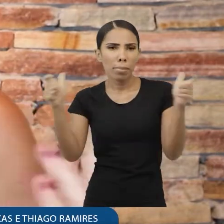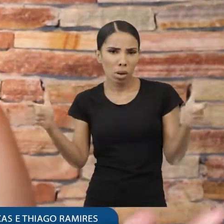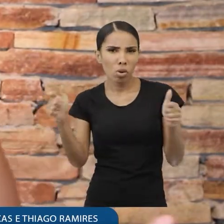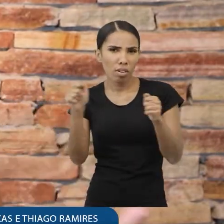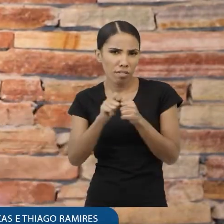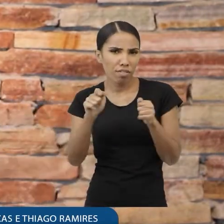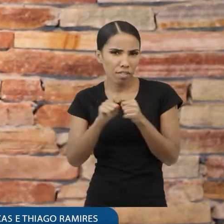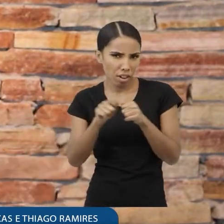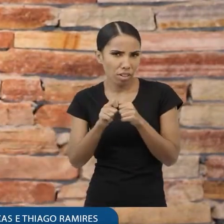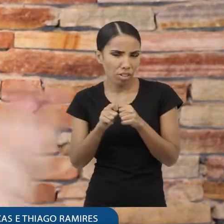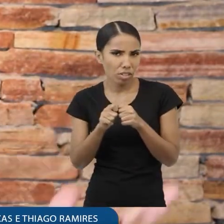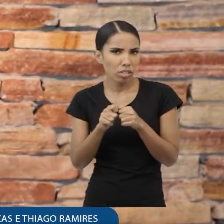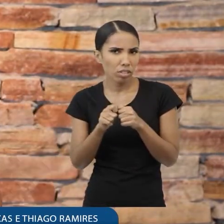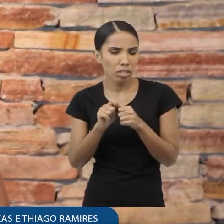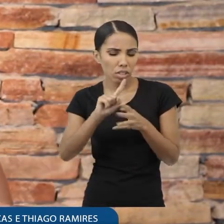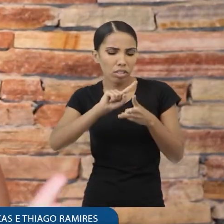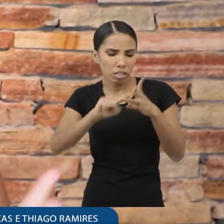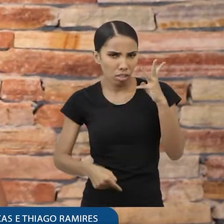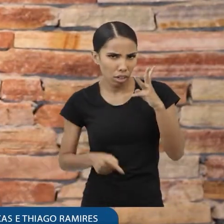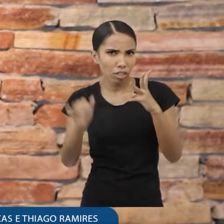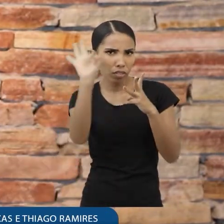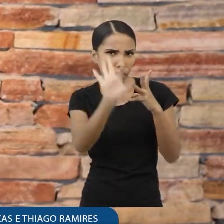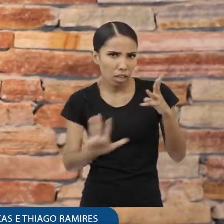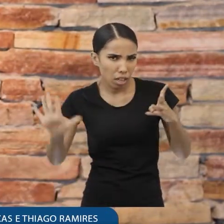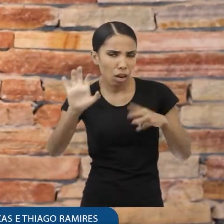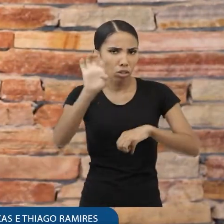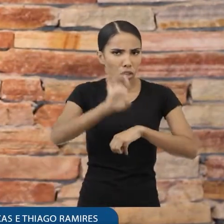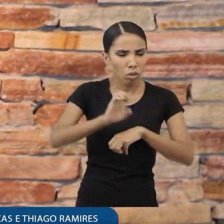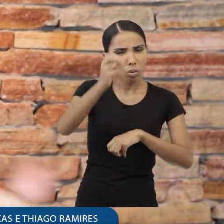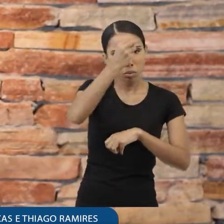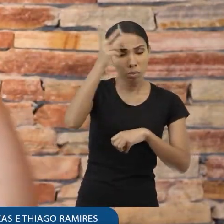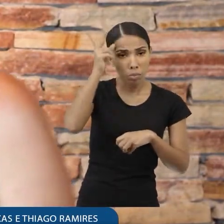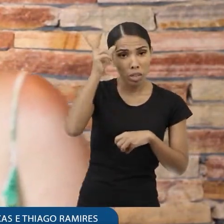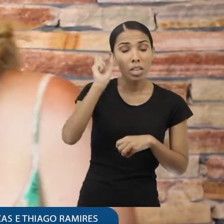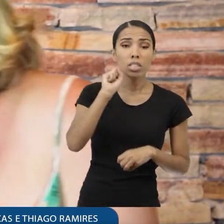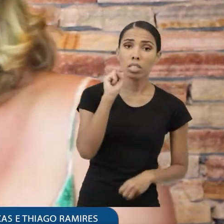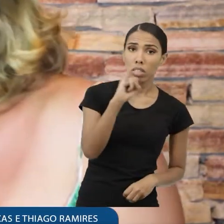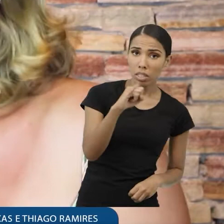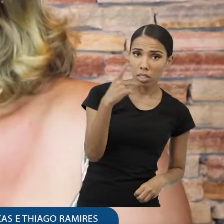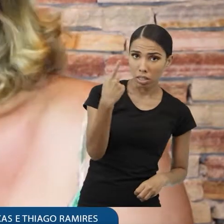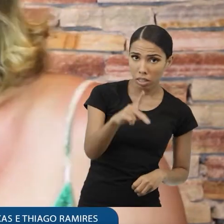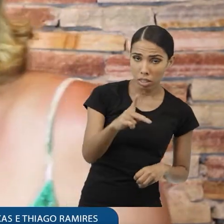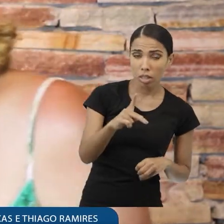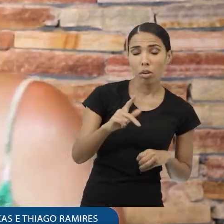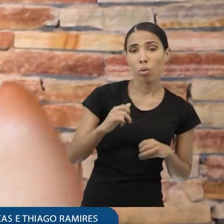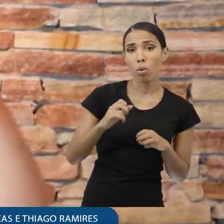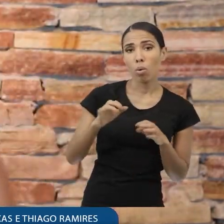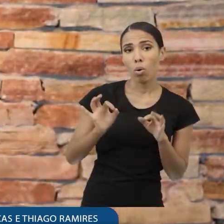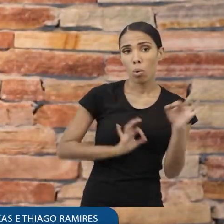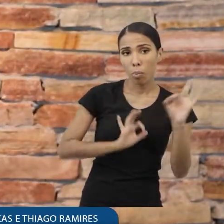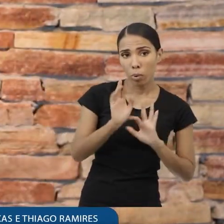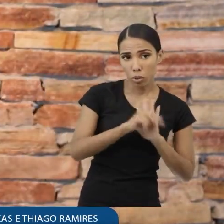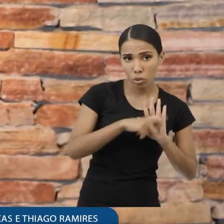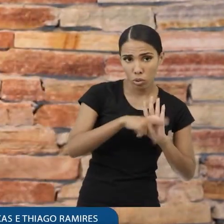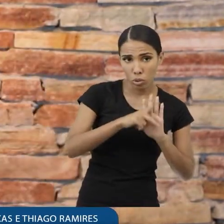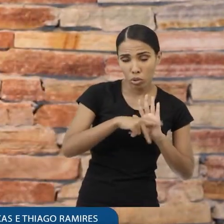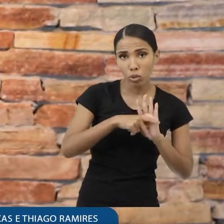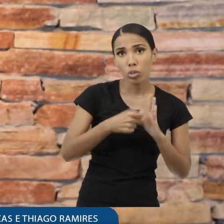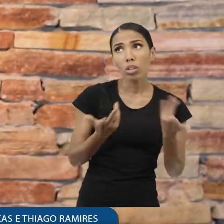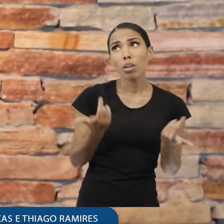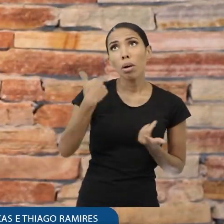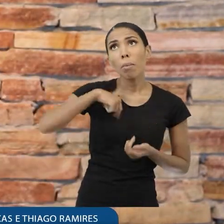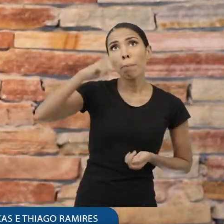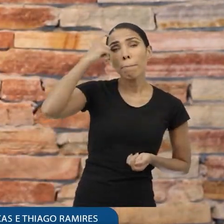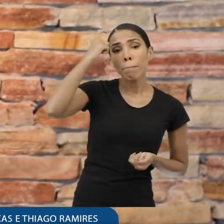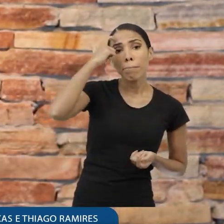acabam fazendo, em uma das 3 esferas. Bem, se o seu projeto não é um projeto para lei de incentivo, ele vai estar